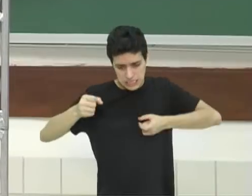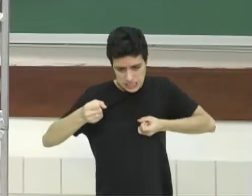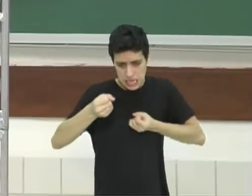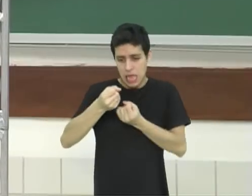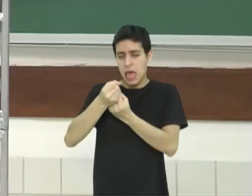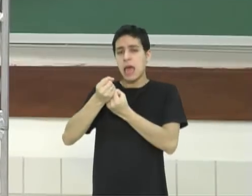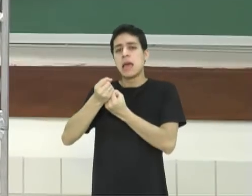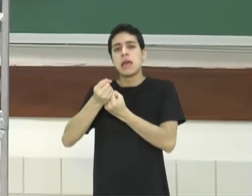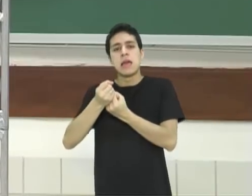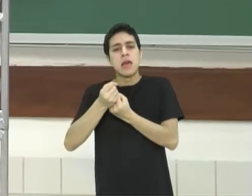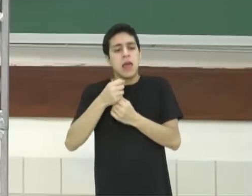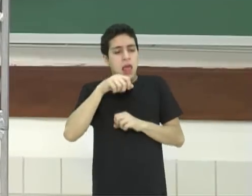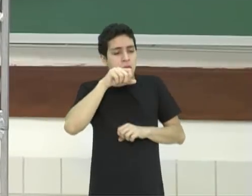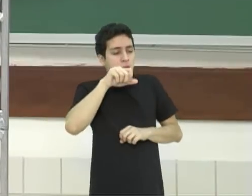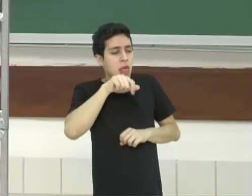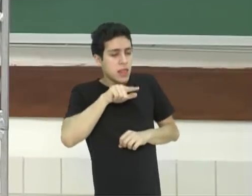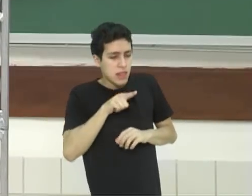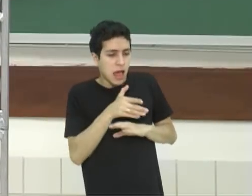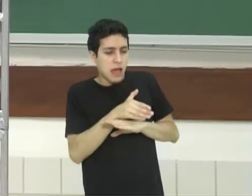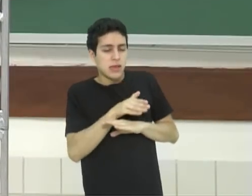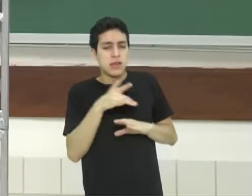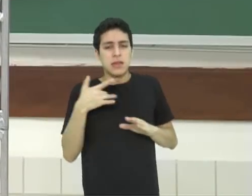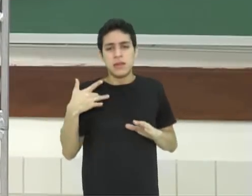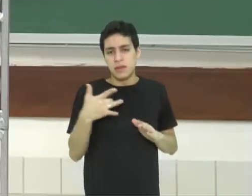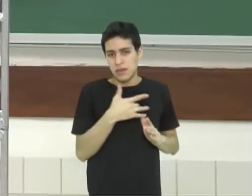acesso à saúde.